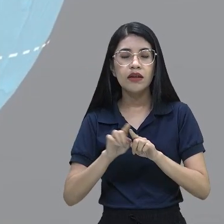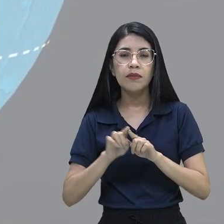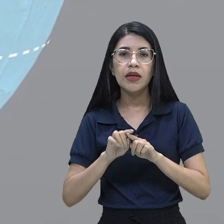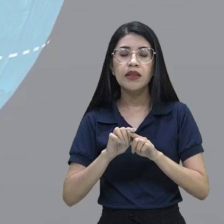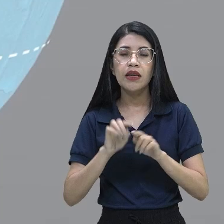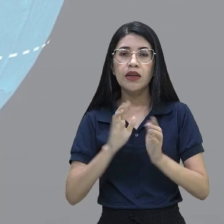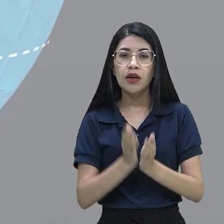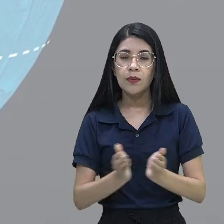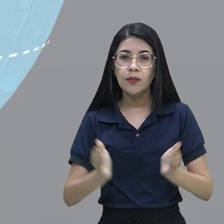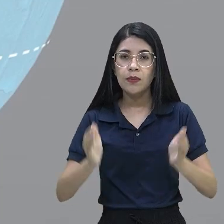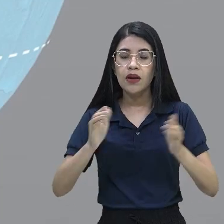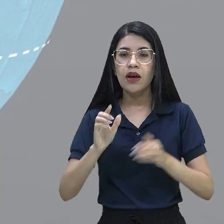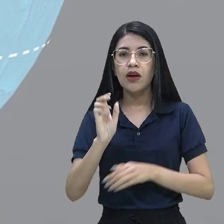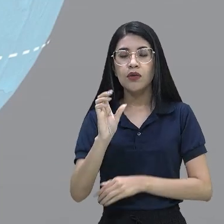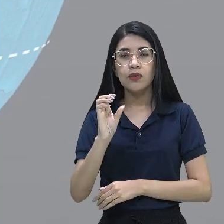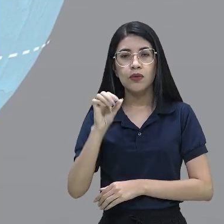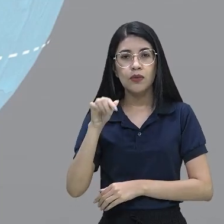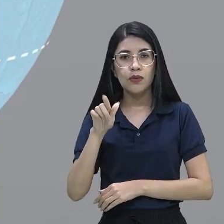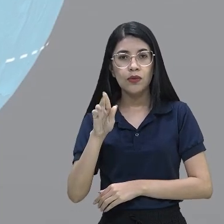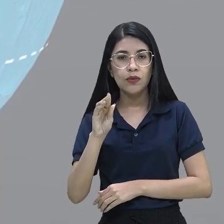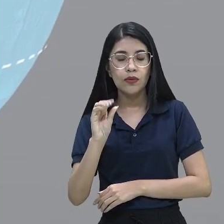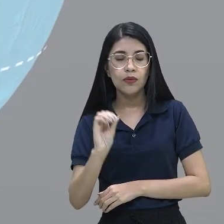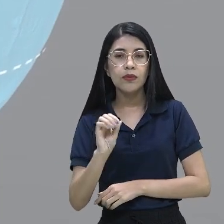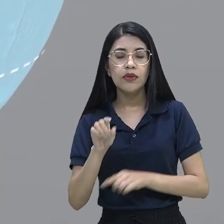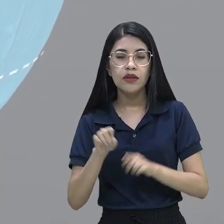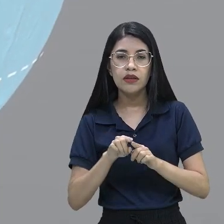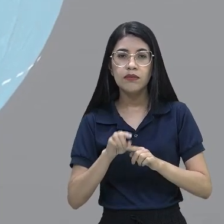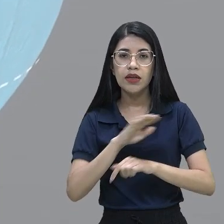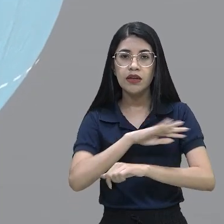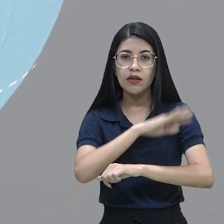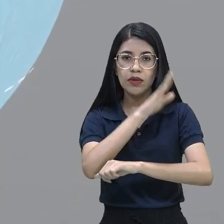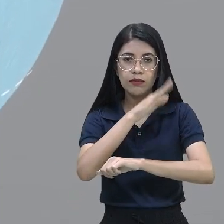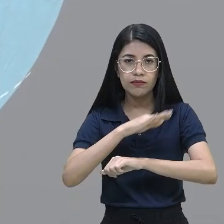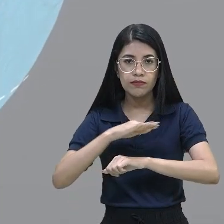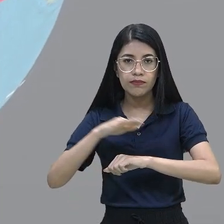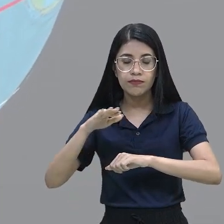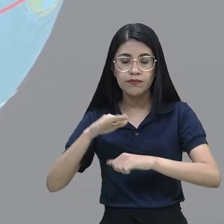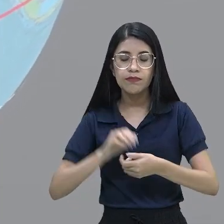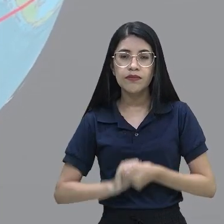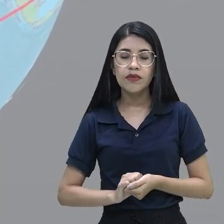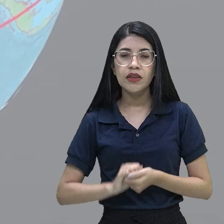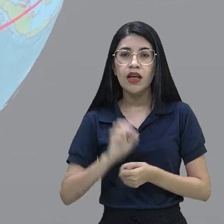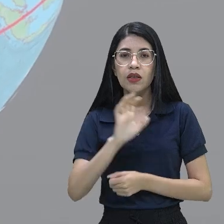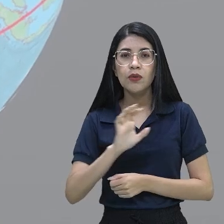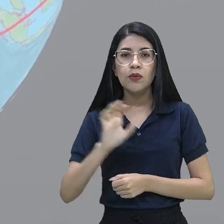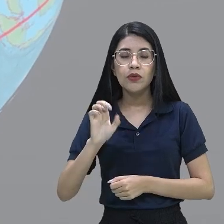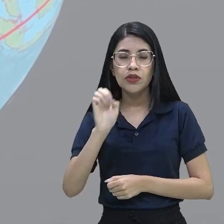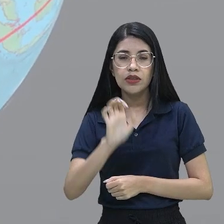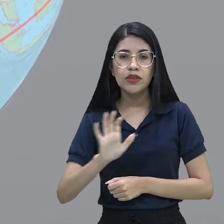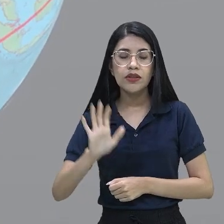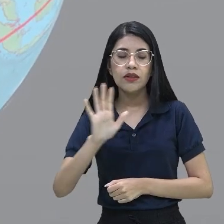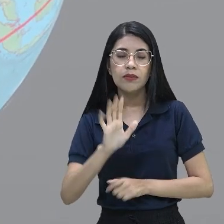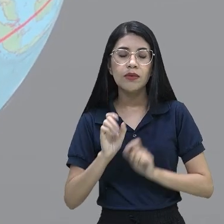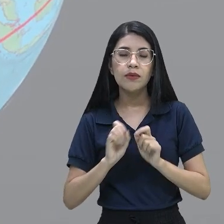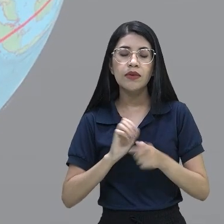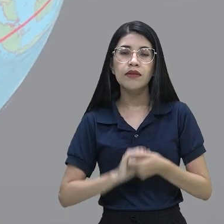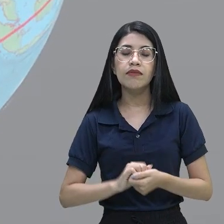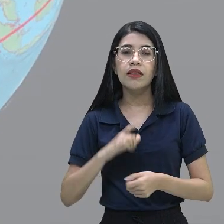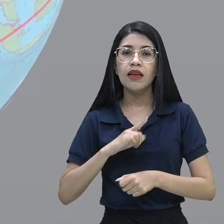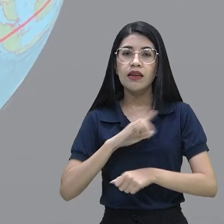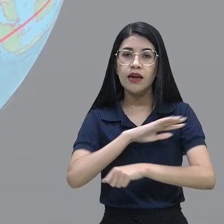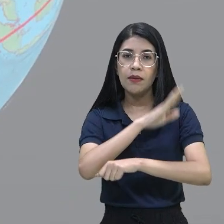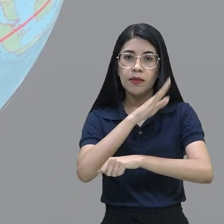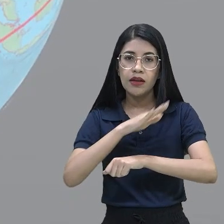classificada como planícies. Vamos lá para o continente europeu. Planície